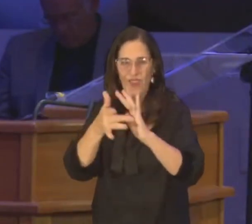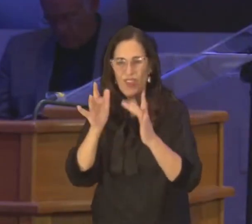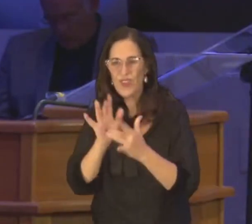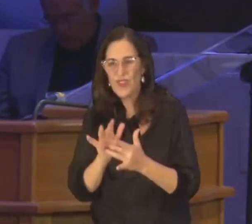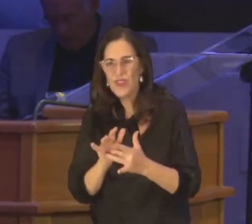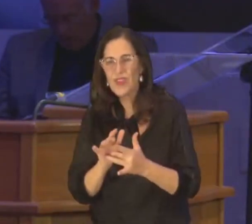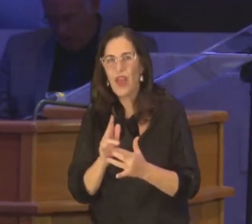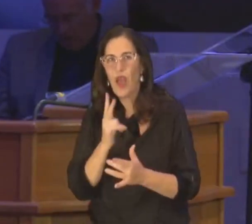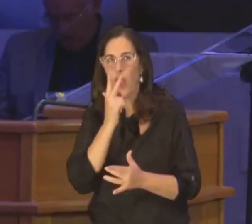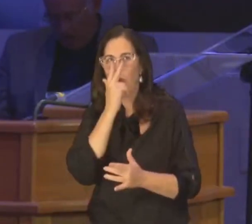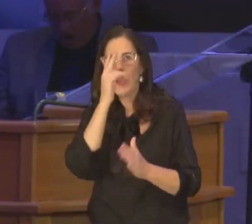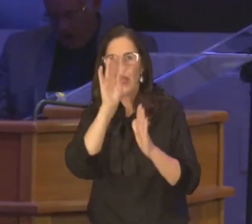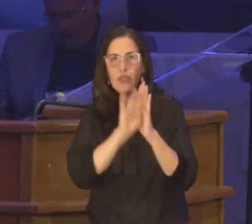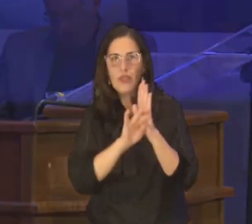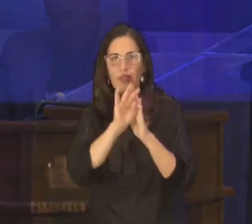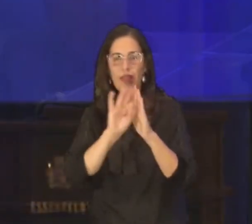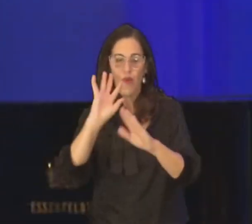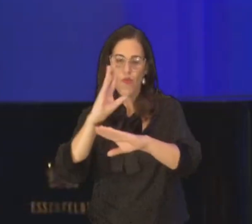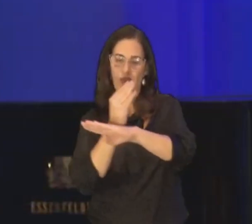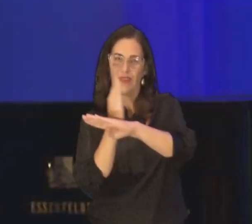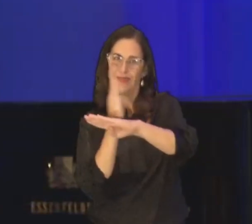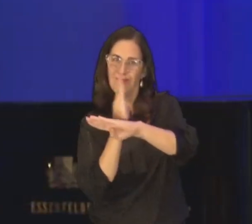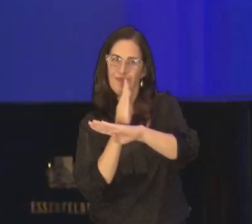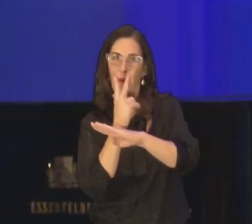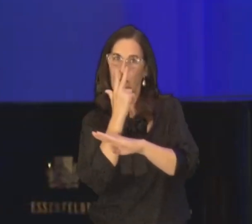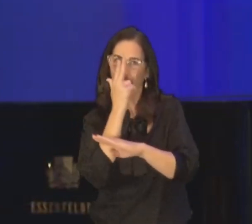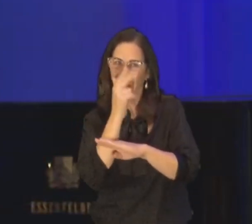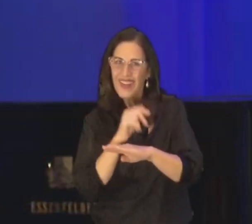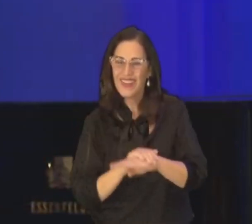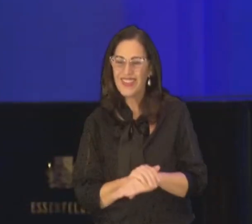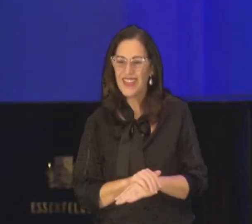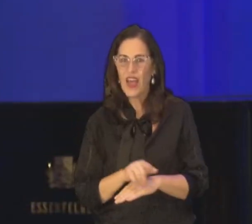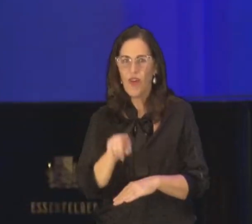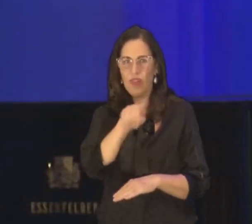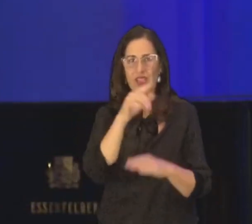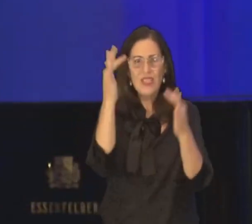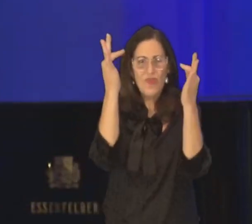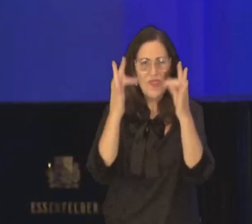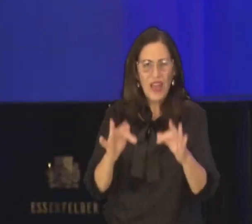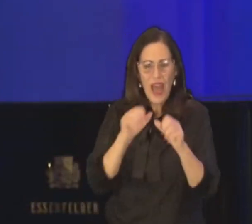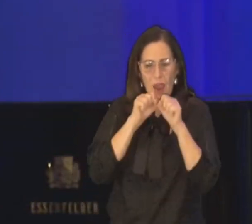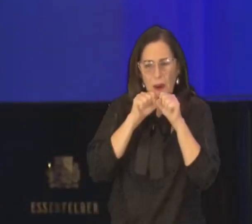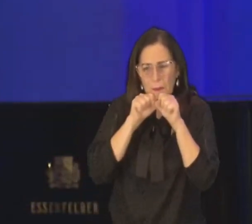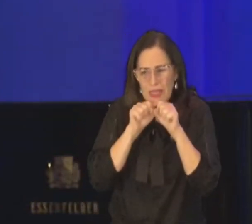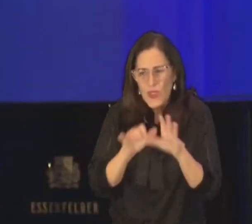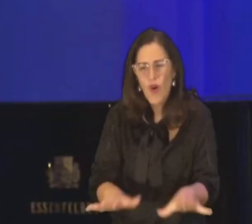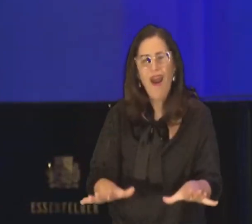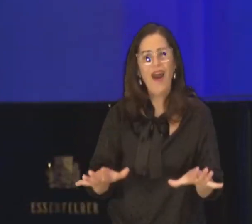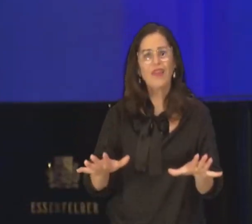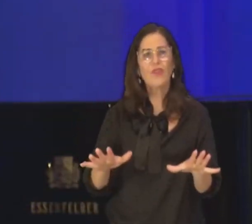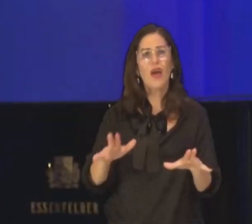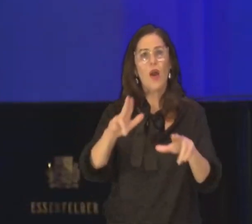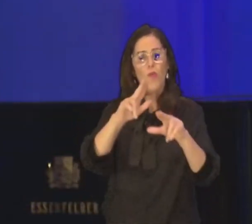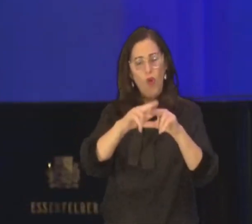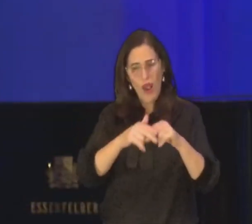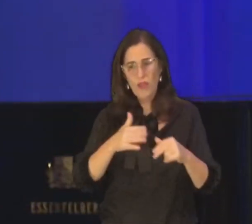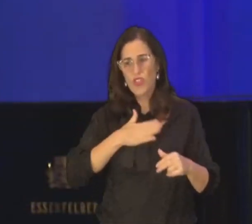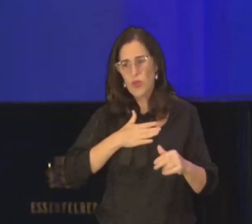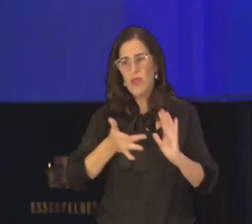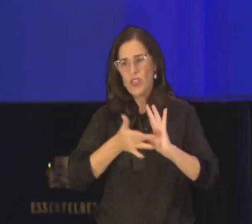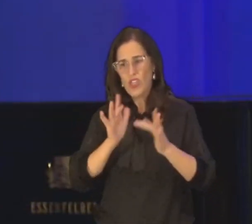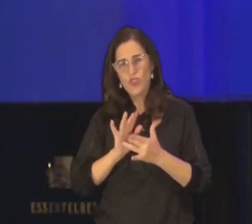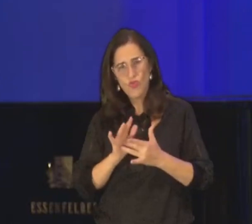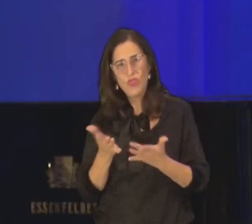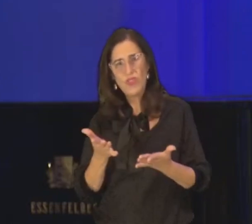parece que esse texto é para a igreja de Esmirna. Vocês são felizes, vocês são bem-aventurados, porque vão falar mentira a respeito